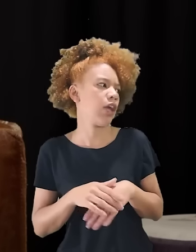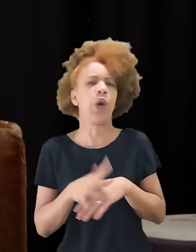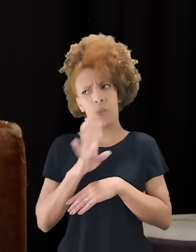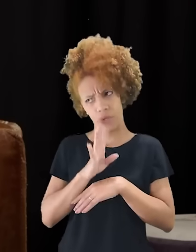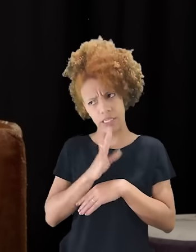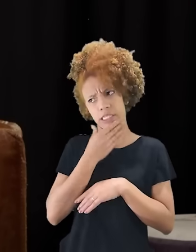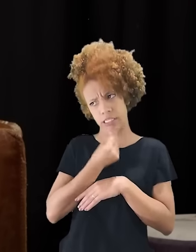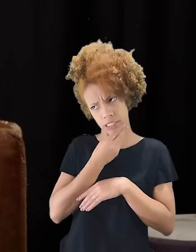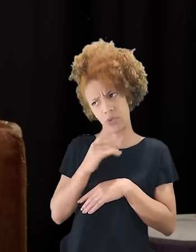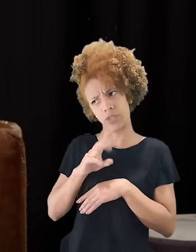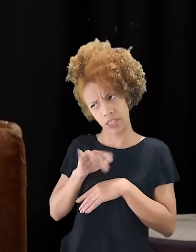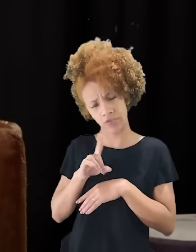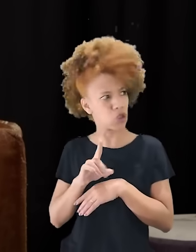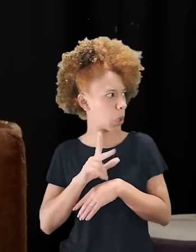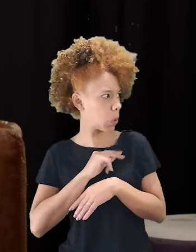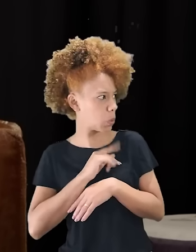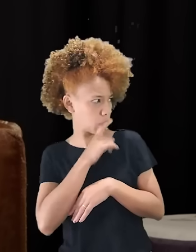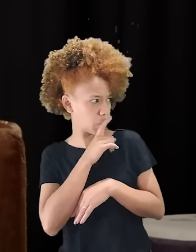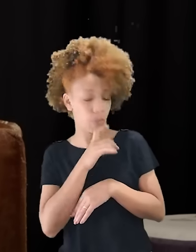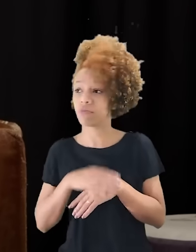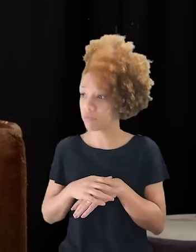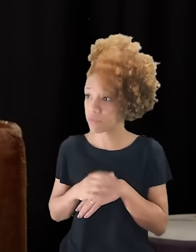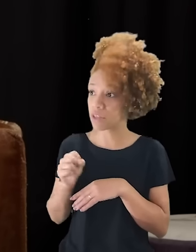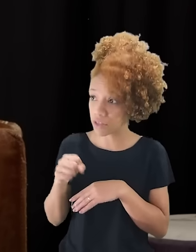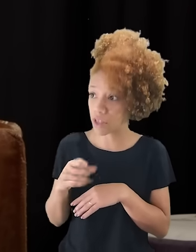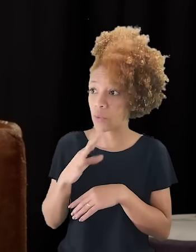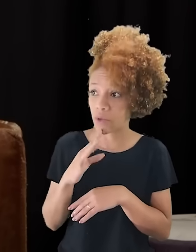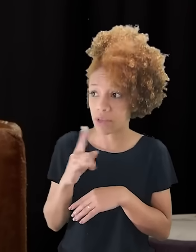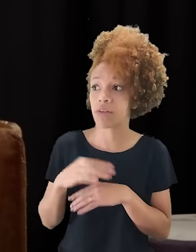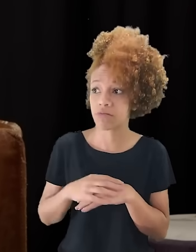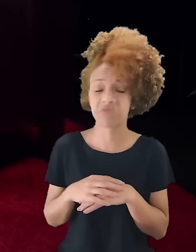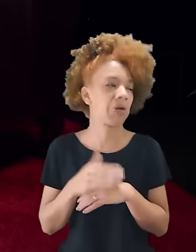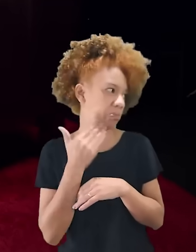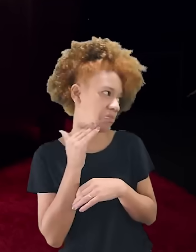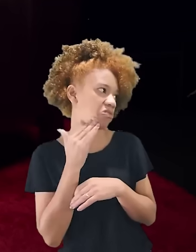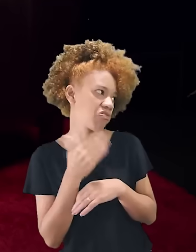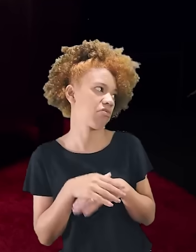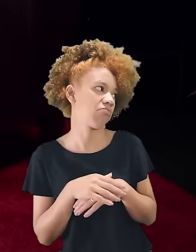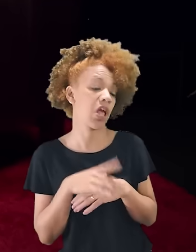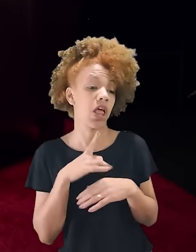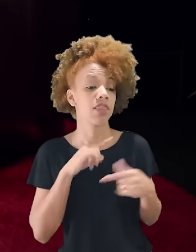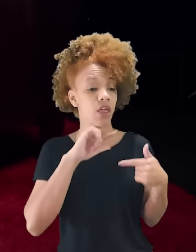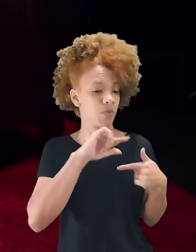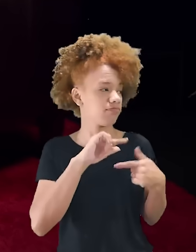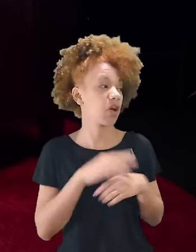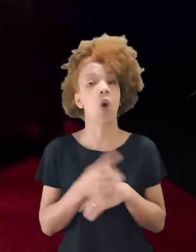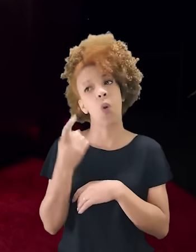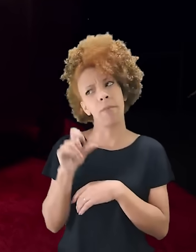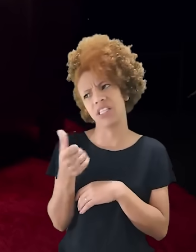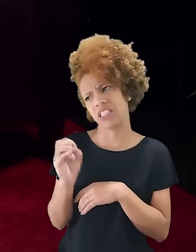conheci ele inclusive ouco Aham você não vai acreditar ele não é alto eu acredito eu tenho a figurinha eu vi